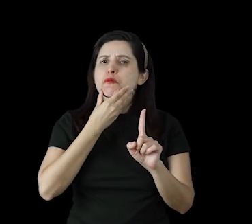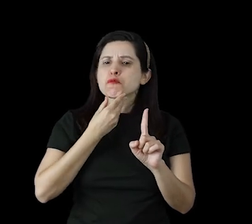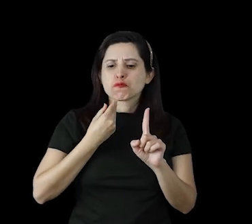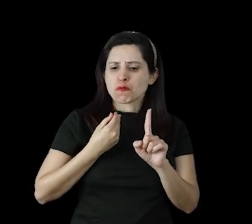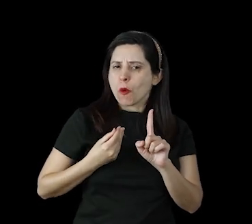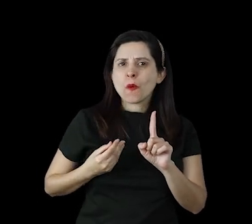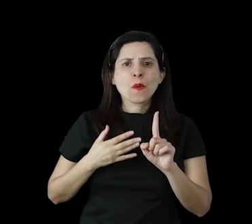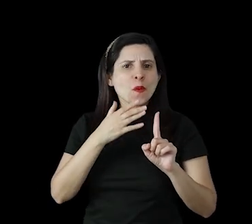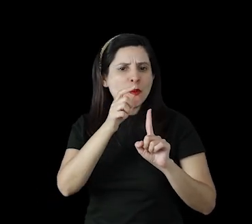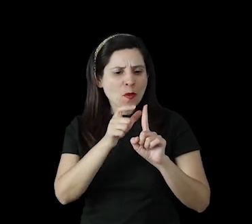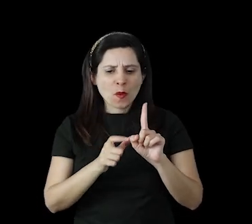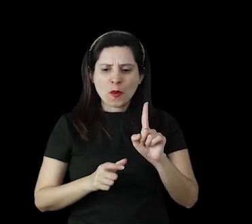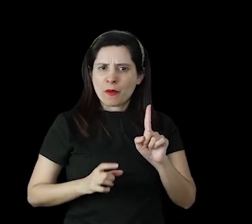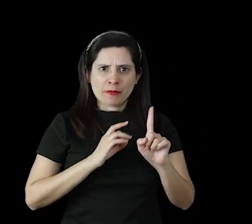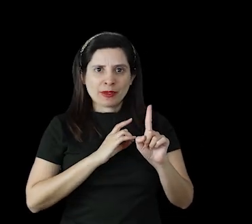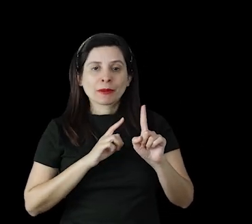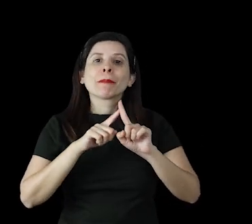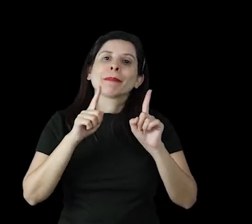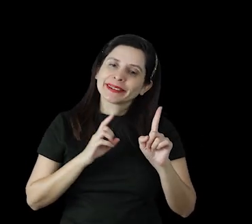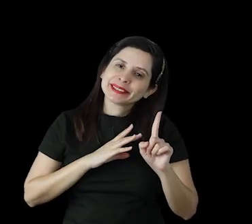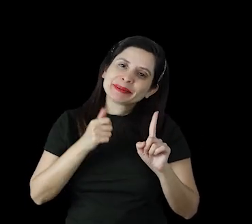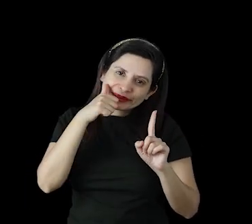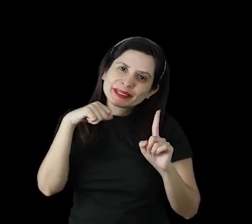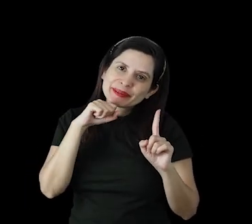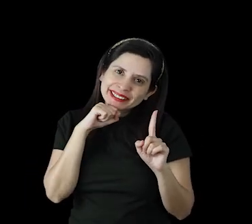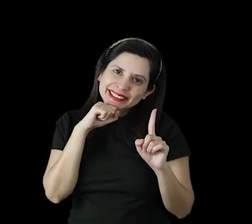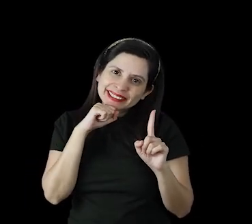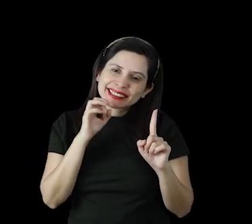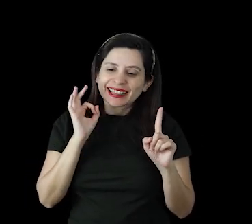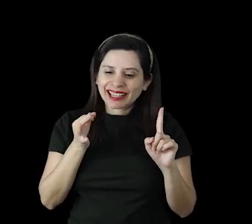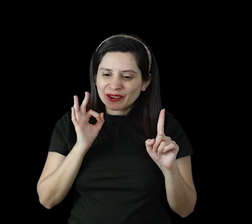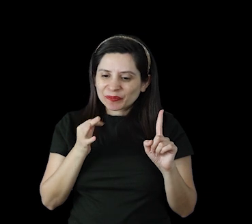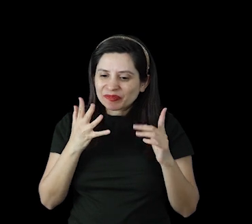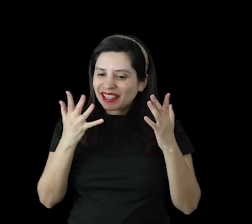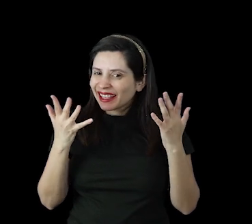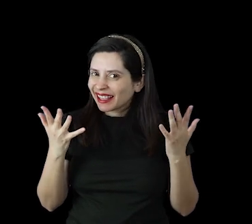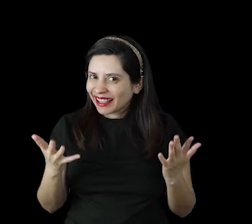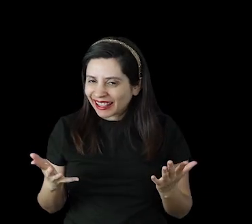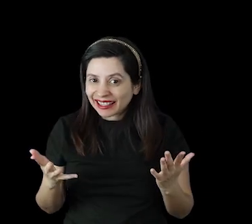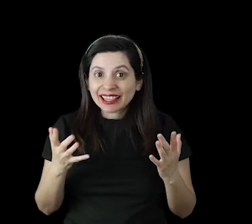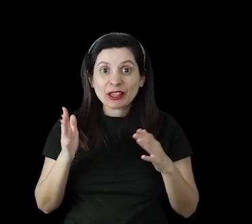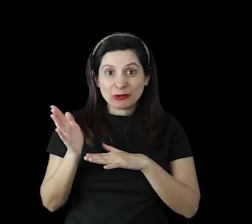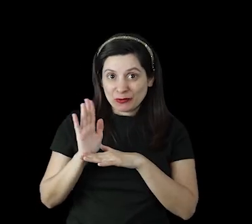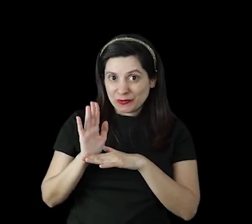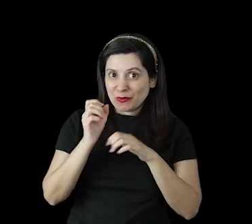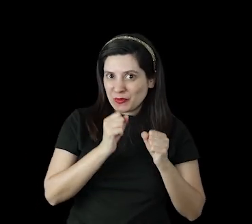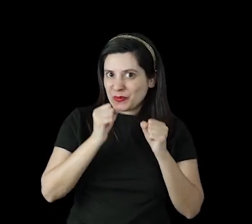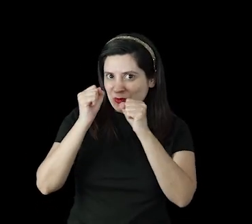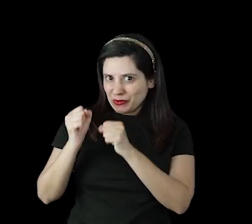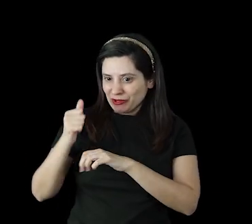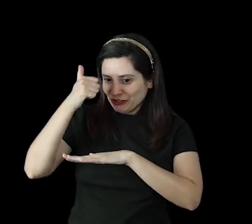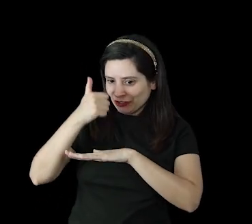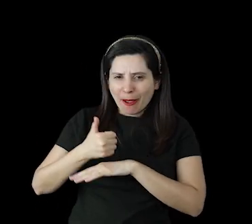masculino e destemido, mas ele tem medo da mãe, né? Aí, no Poderoso Chefão, a